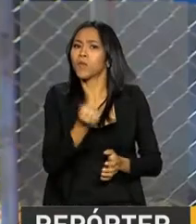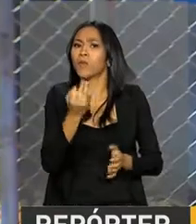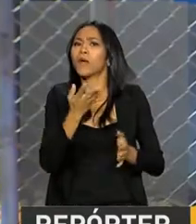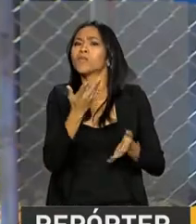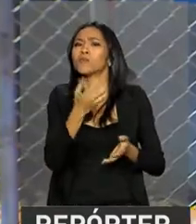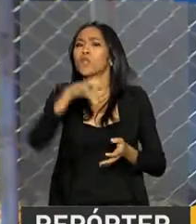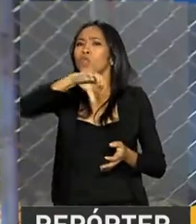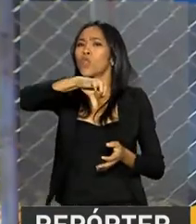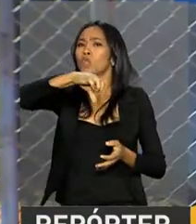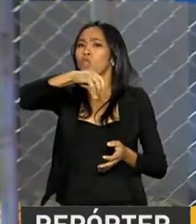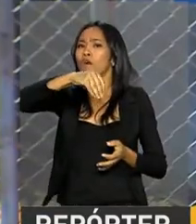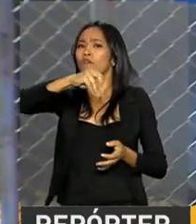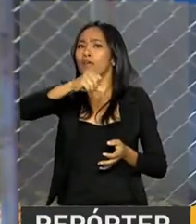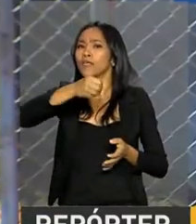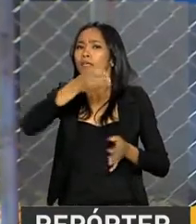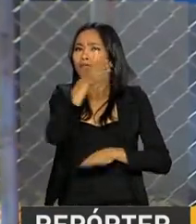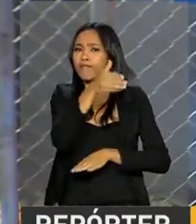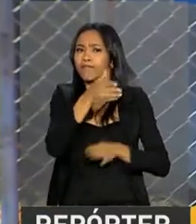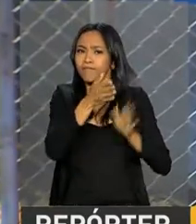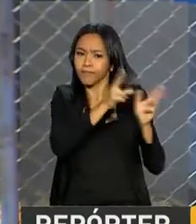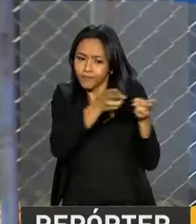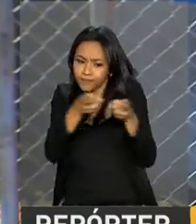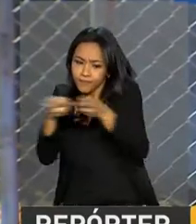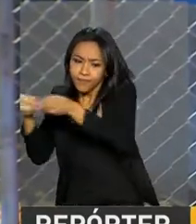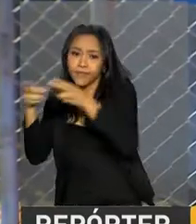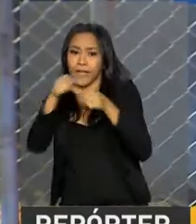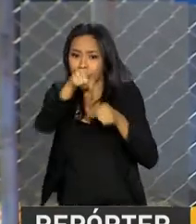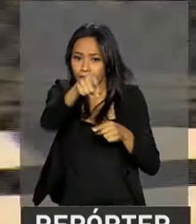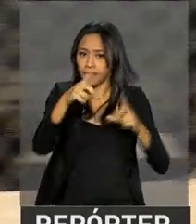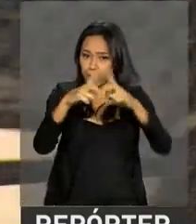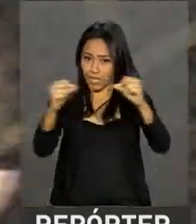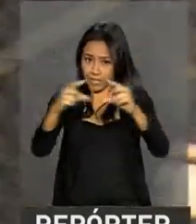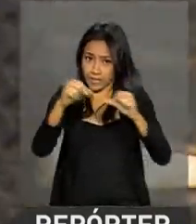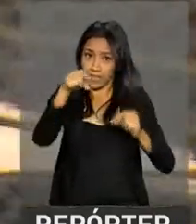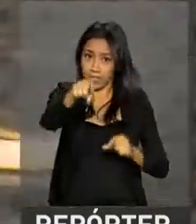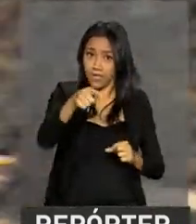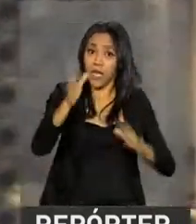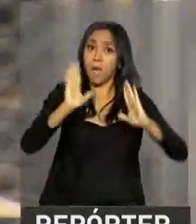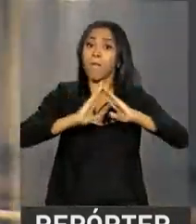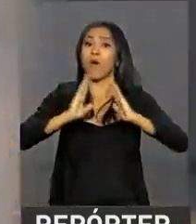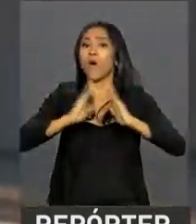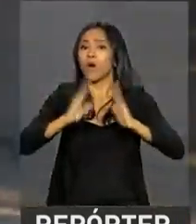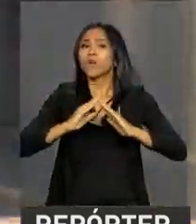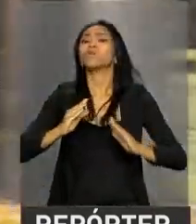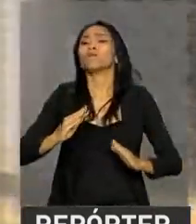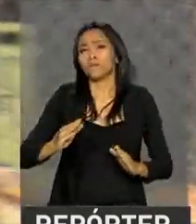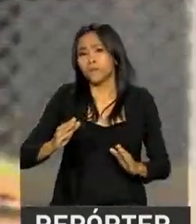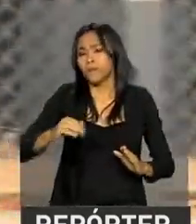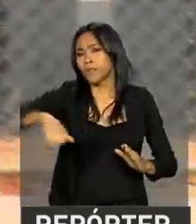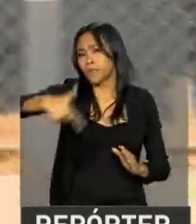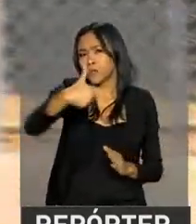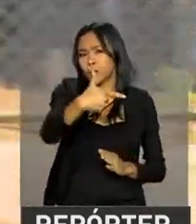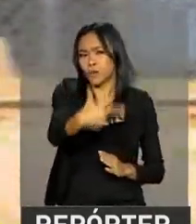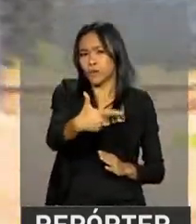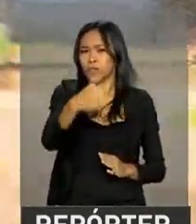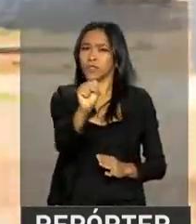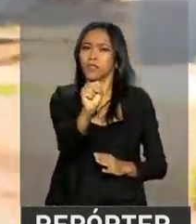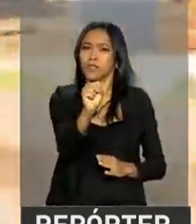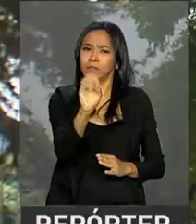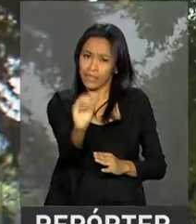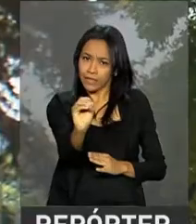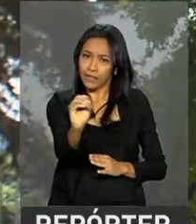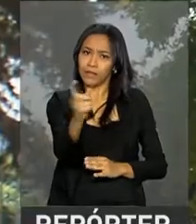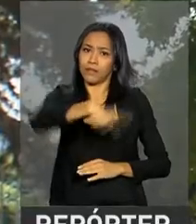na casa do estudante universitário de brasília moram atualmente cerca de 280 alunos